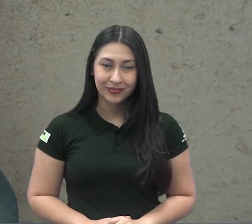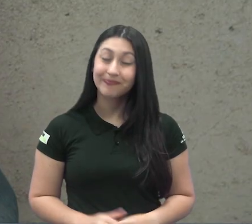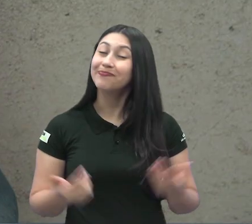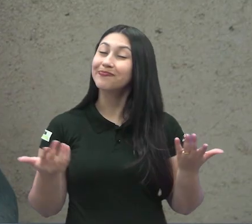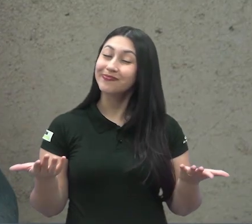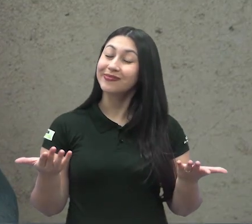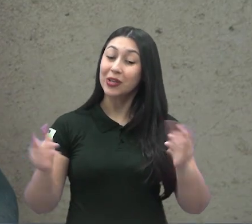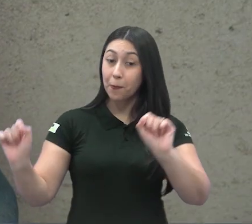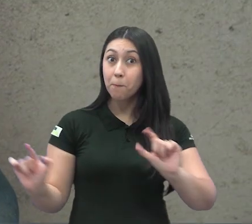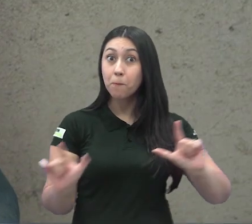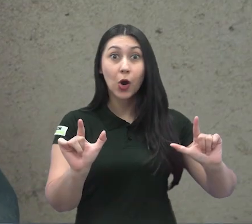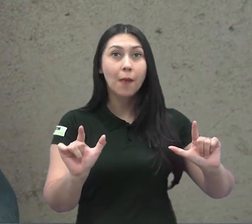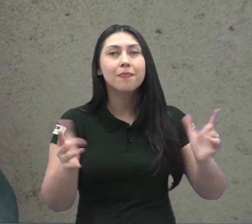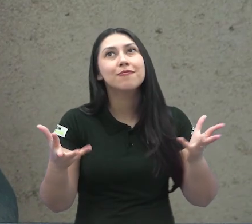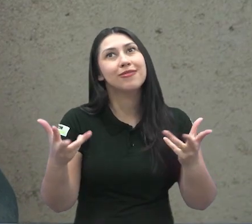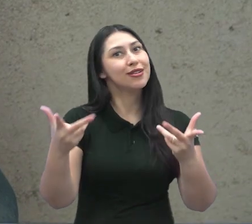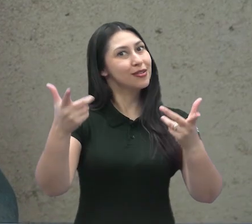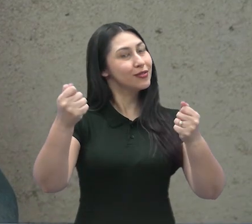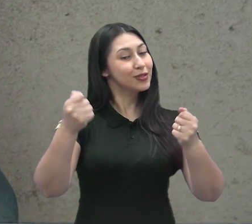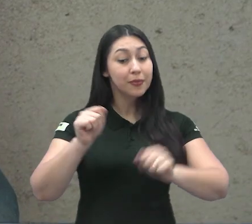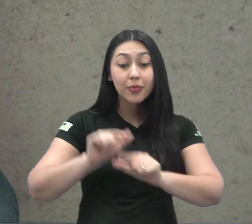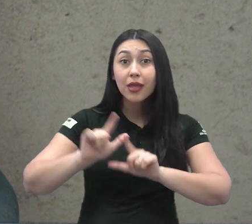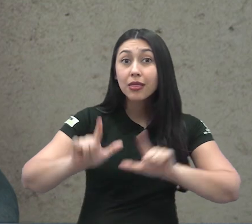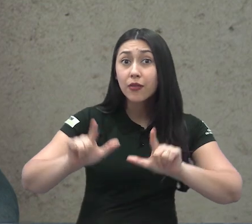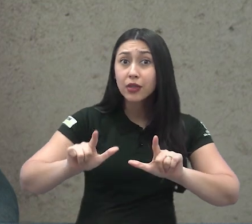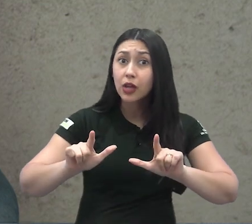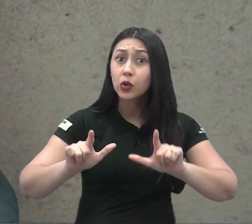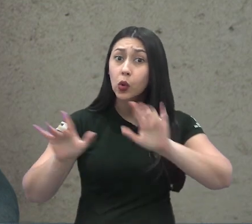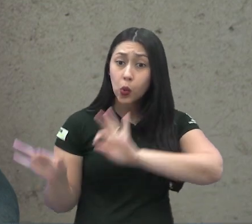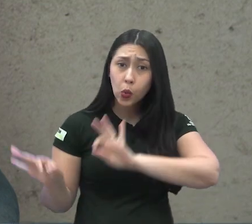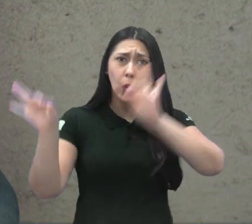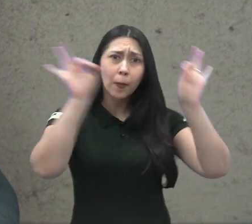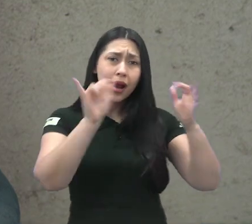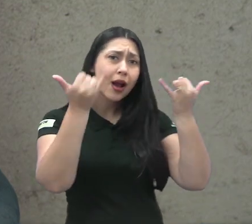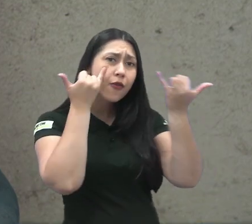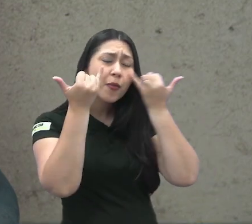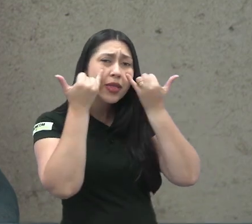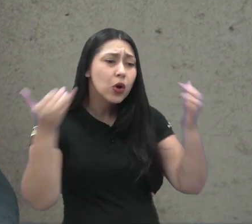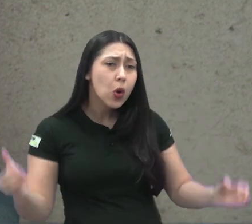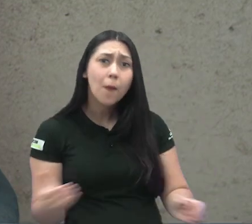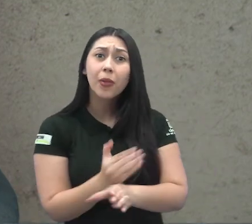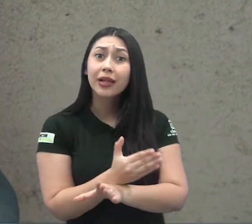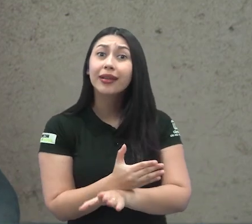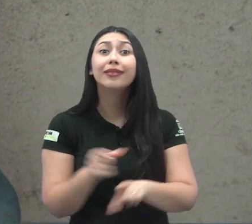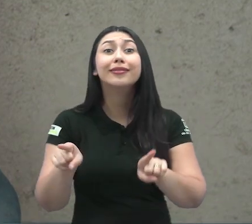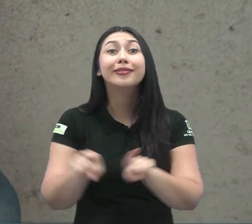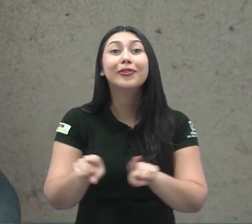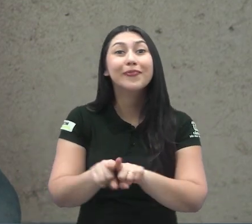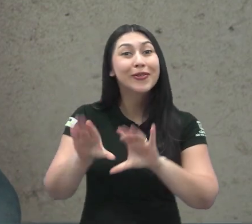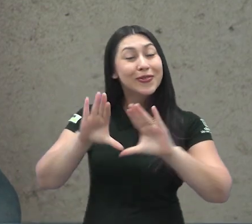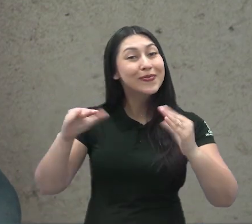Isso aí, gente. O programa de hoje está imperdível. Na TV Câmara, todo mundo acompanha informação completa, inclusive a